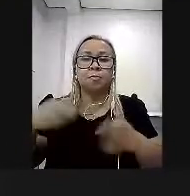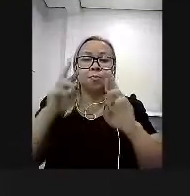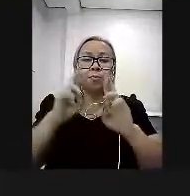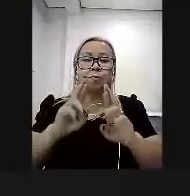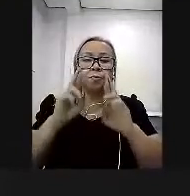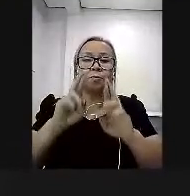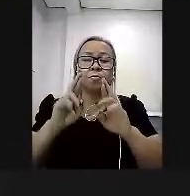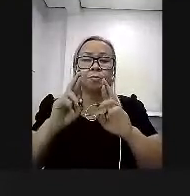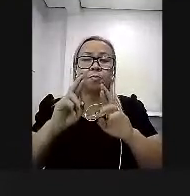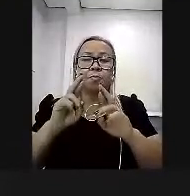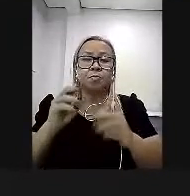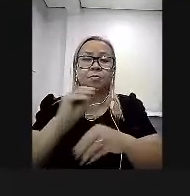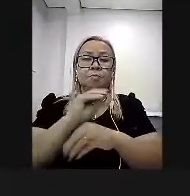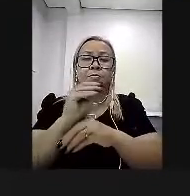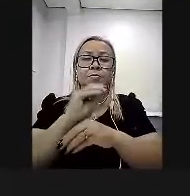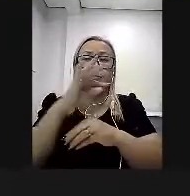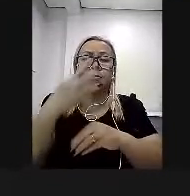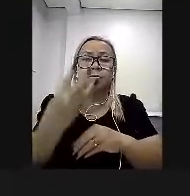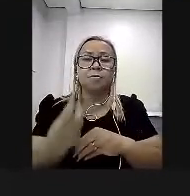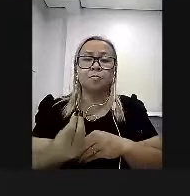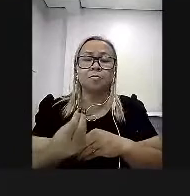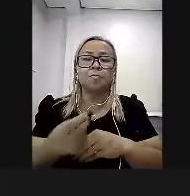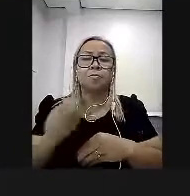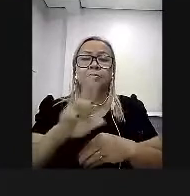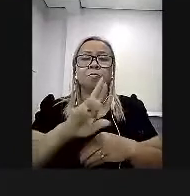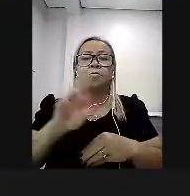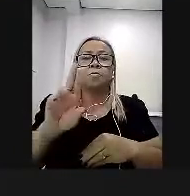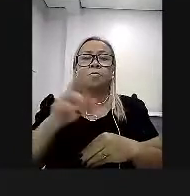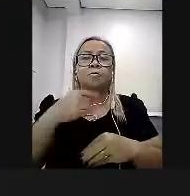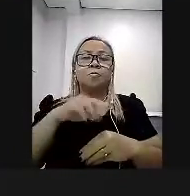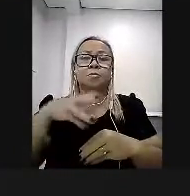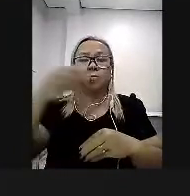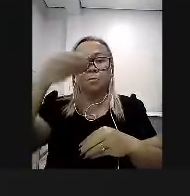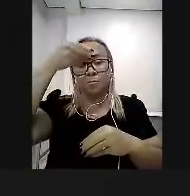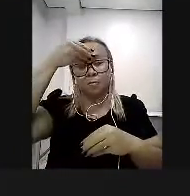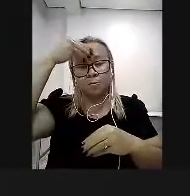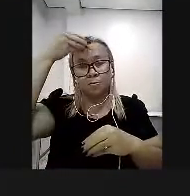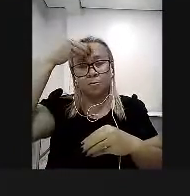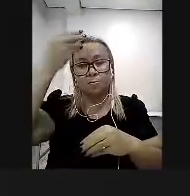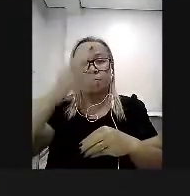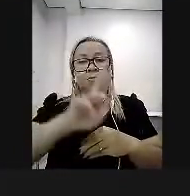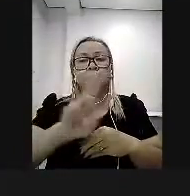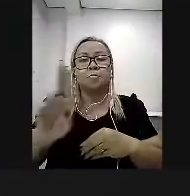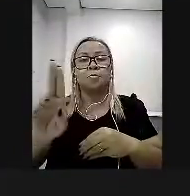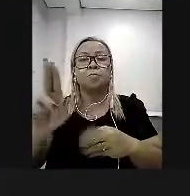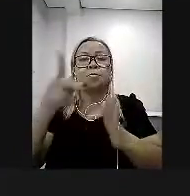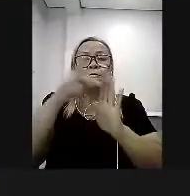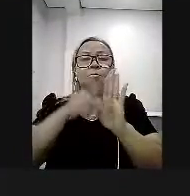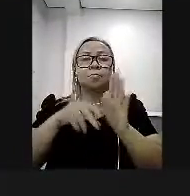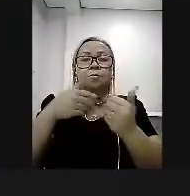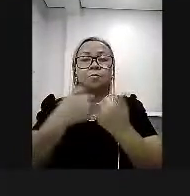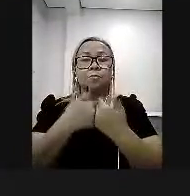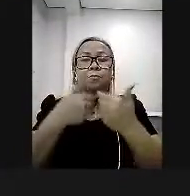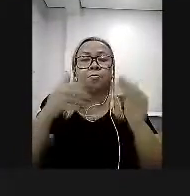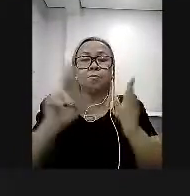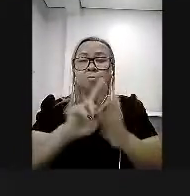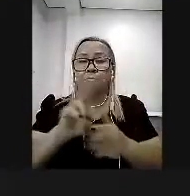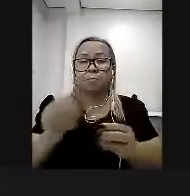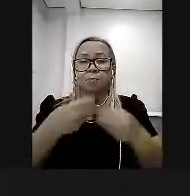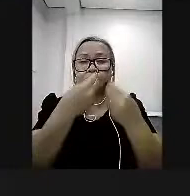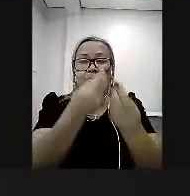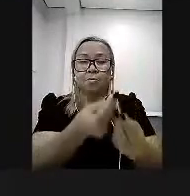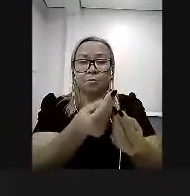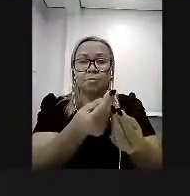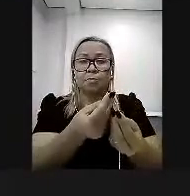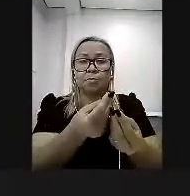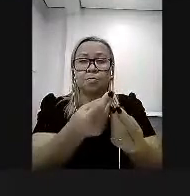curador, porque o próprio nome que a gente batizou o projeto, Aberto, já dá a